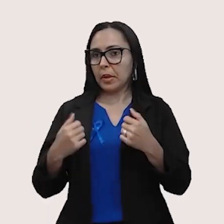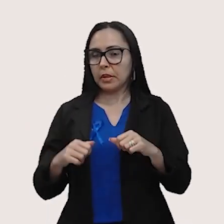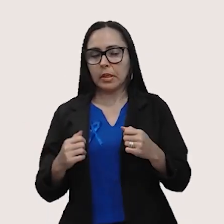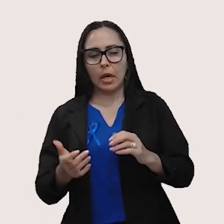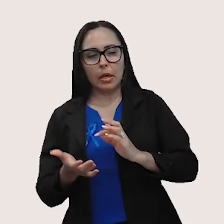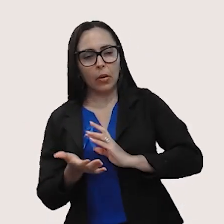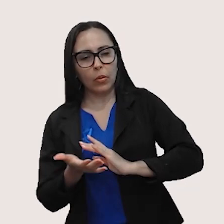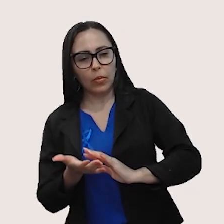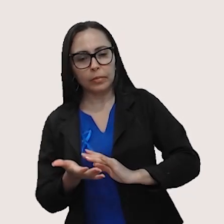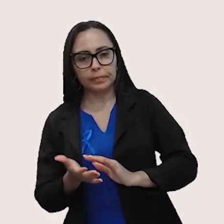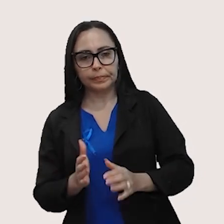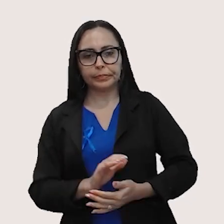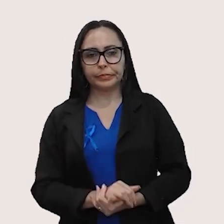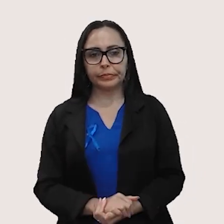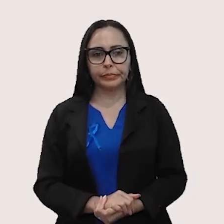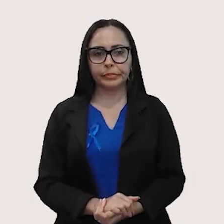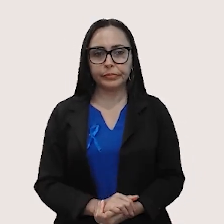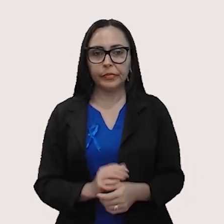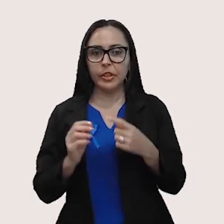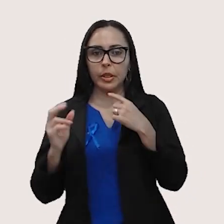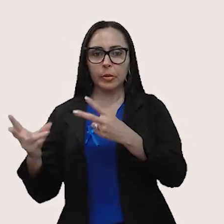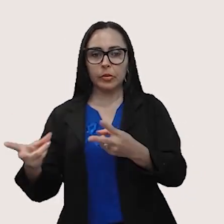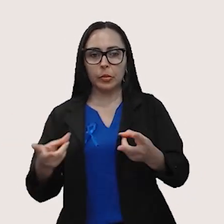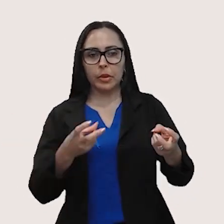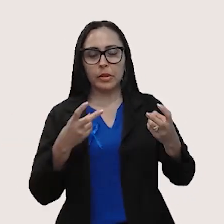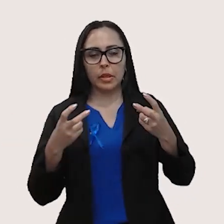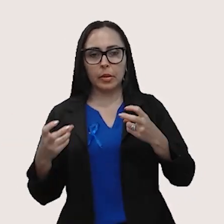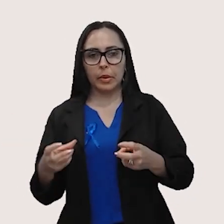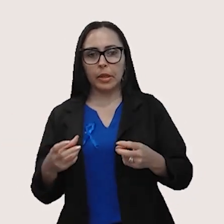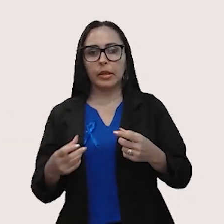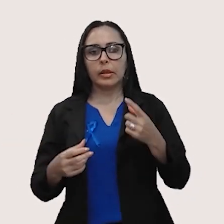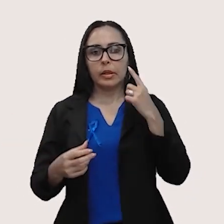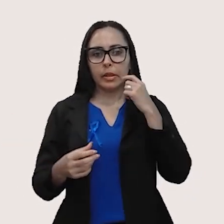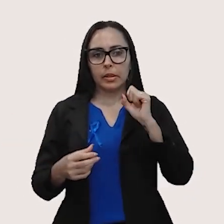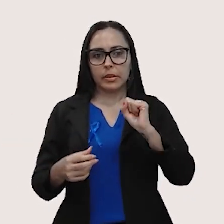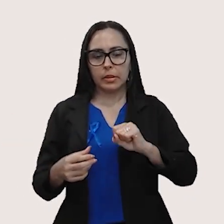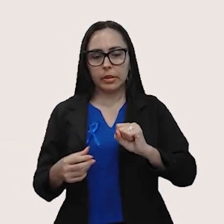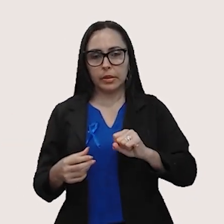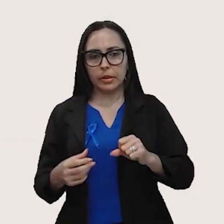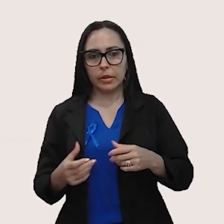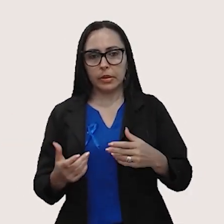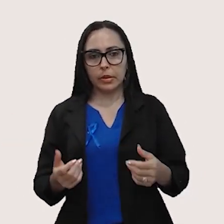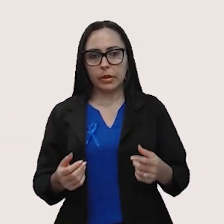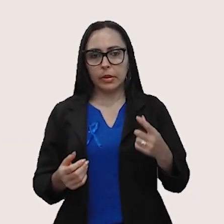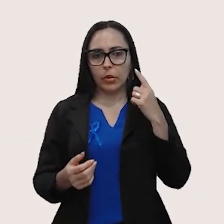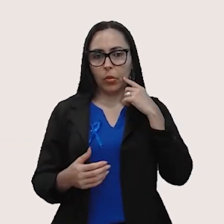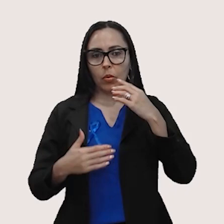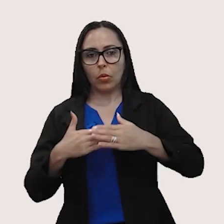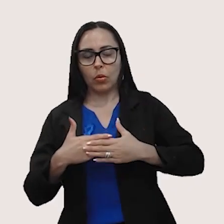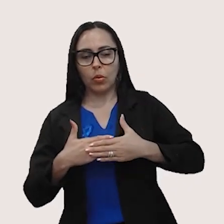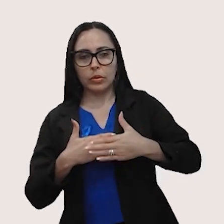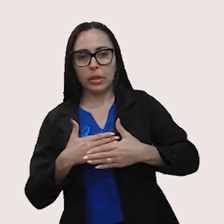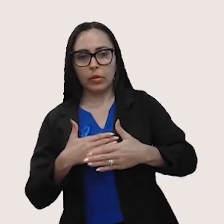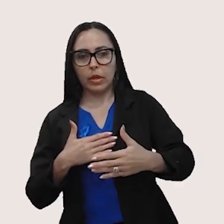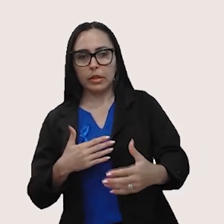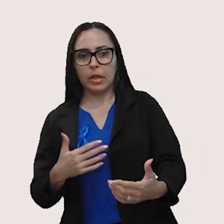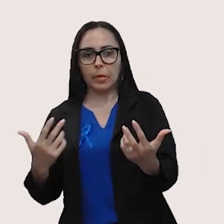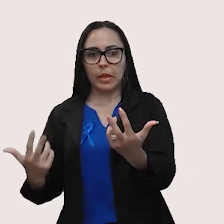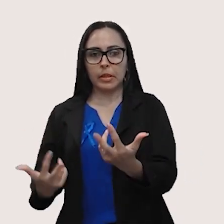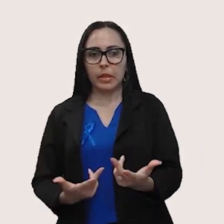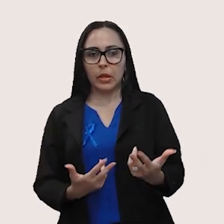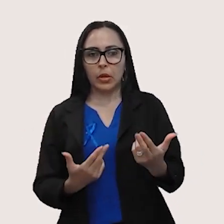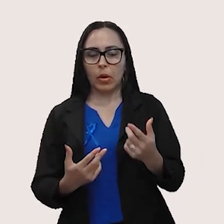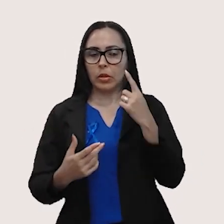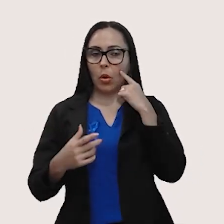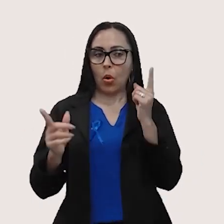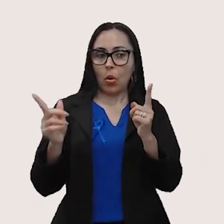eu vou ter que perceber que o comprimento desse retângulo e a largura são consequentemente iguais aos lados opostos. O lado